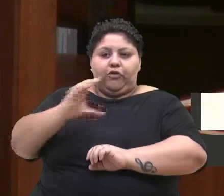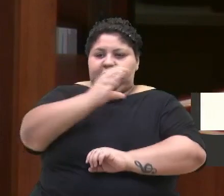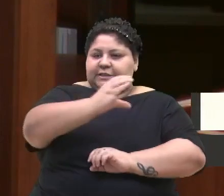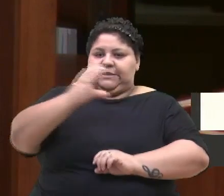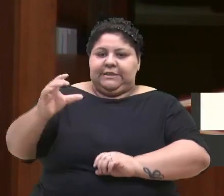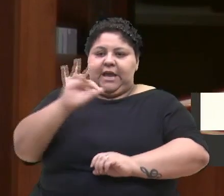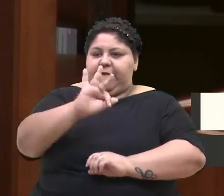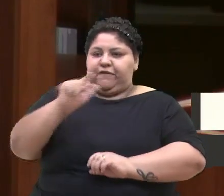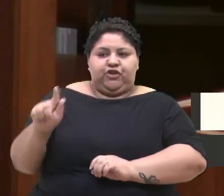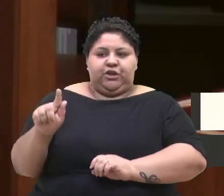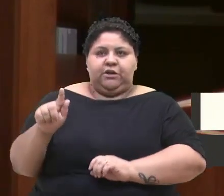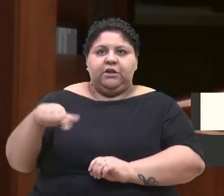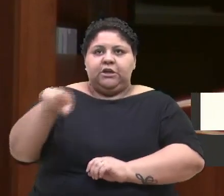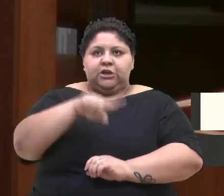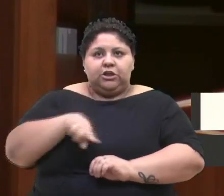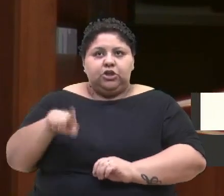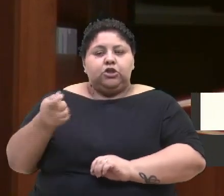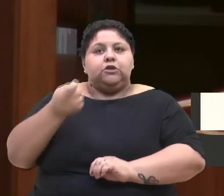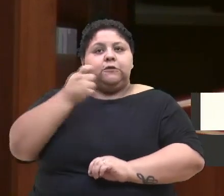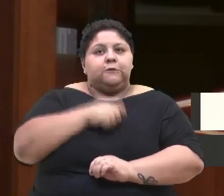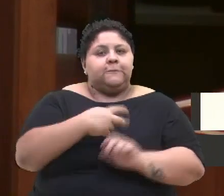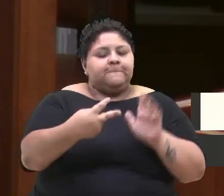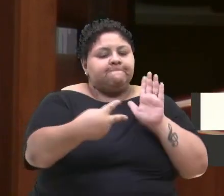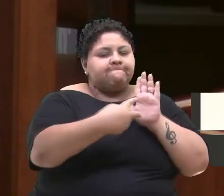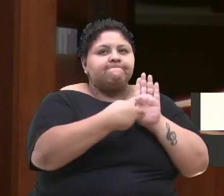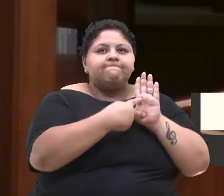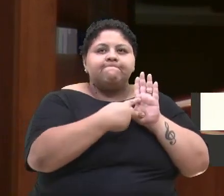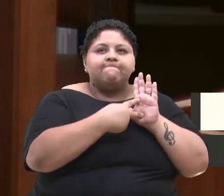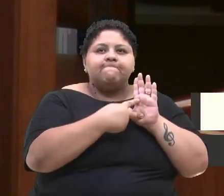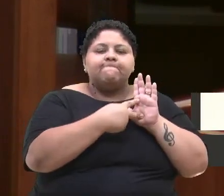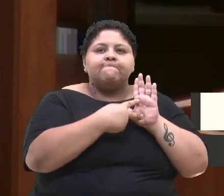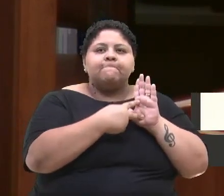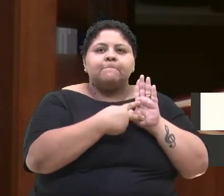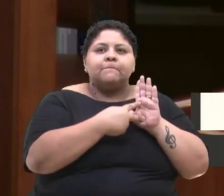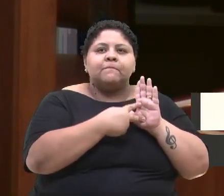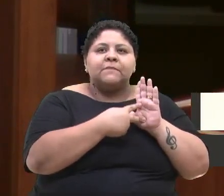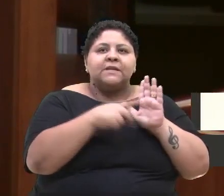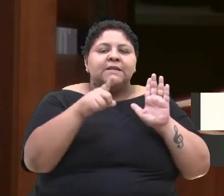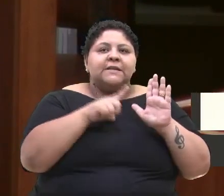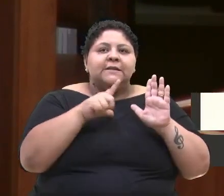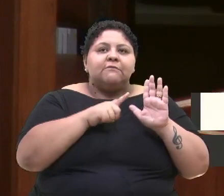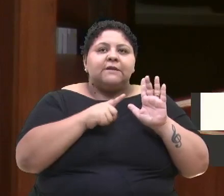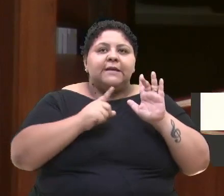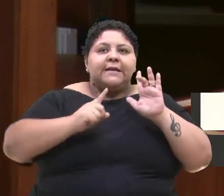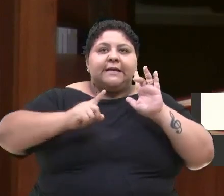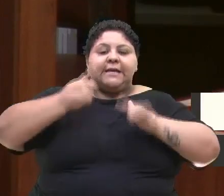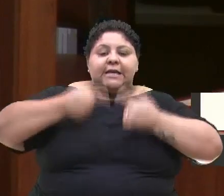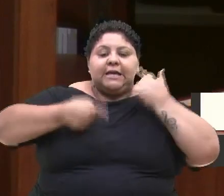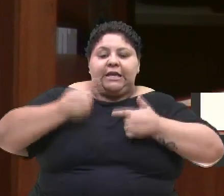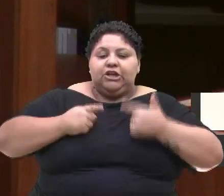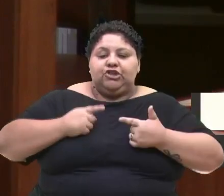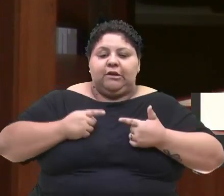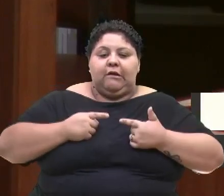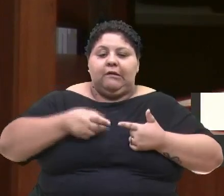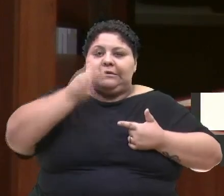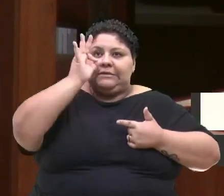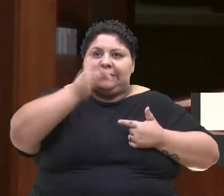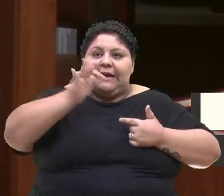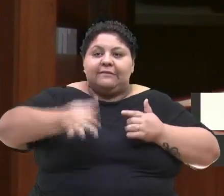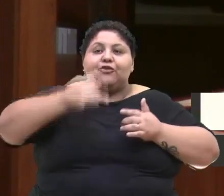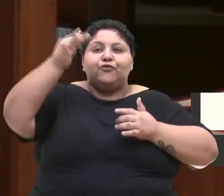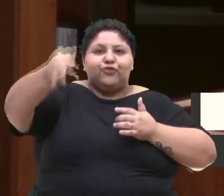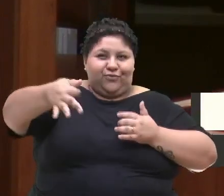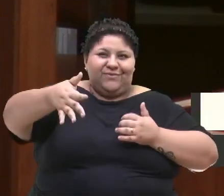a FG, a gente só precisa ter essa atenção para que não hajam críticas justificadas logo aí na